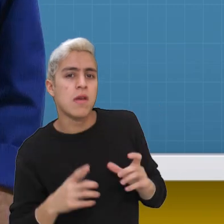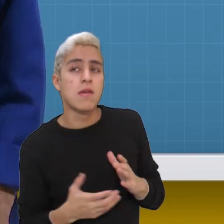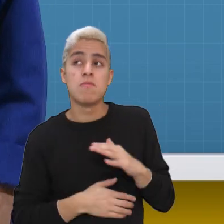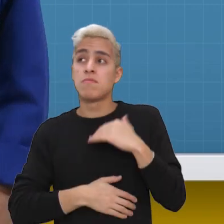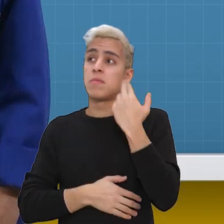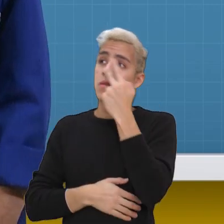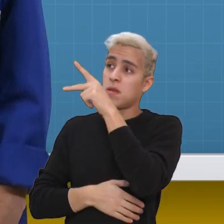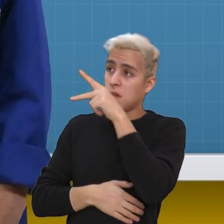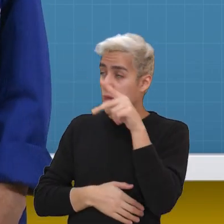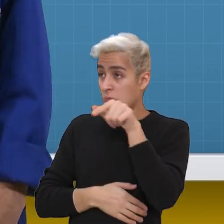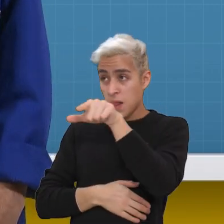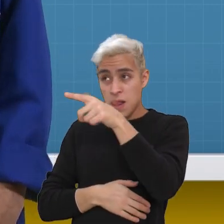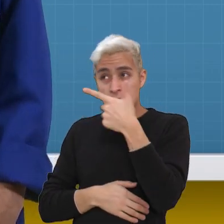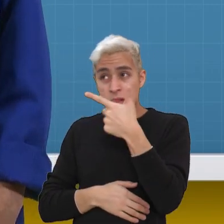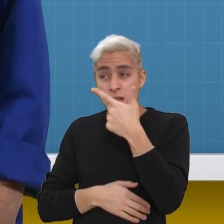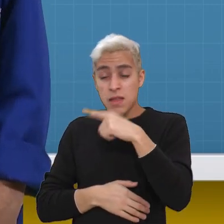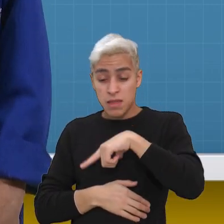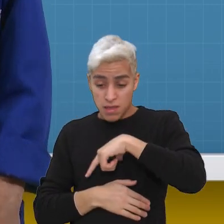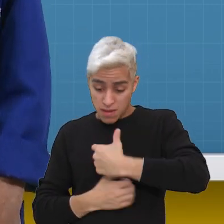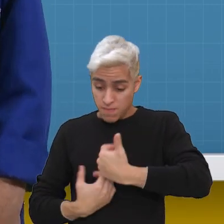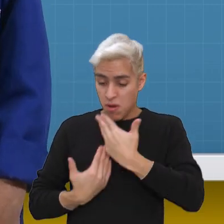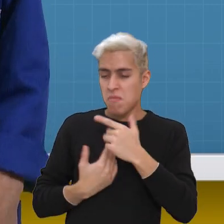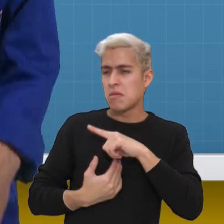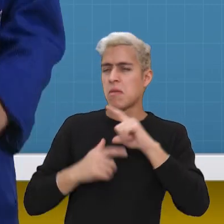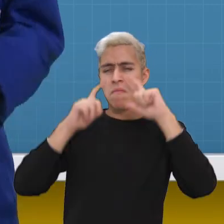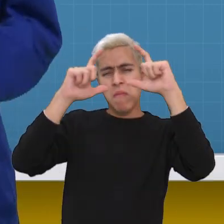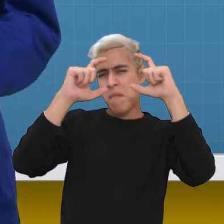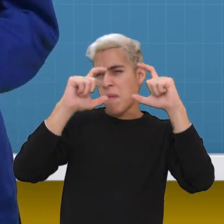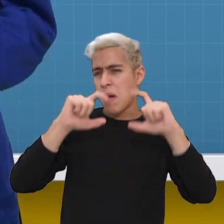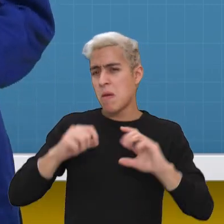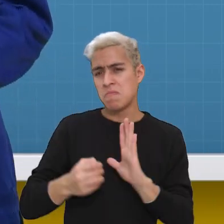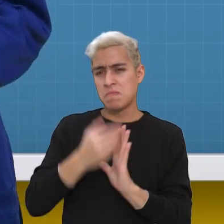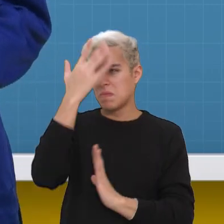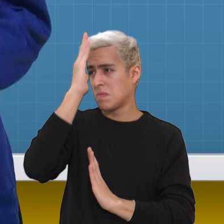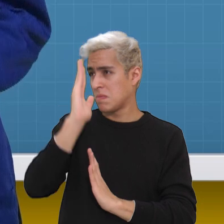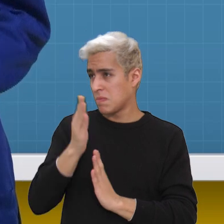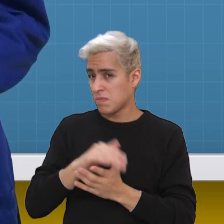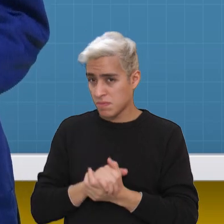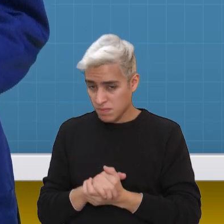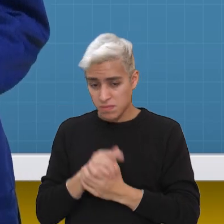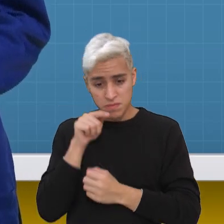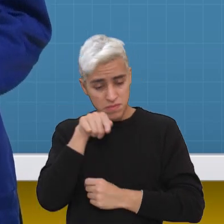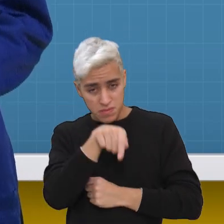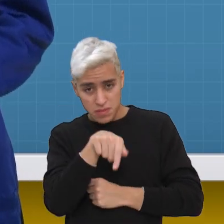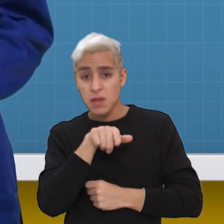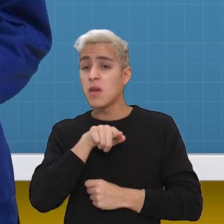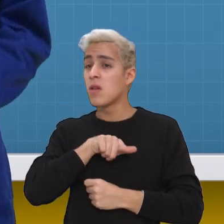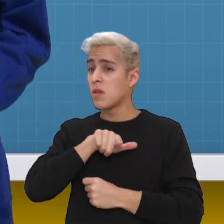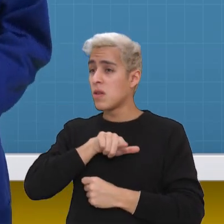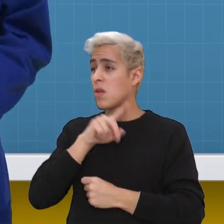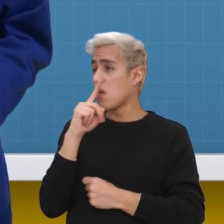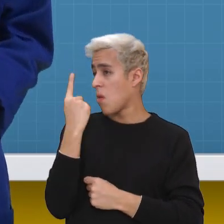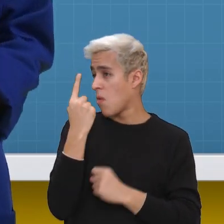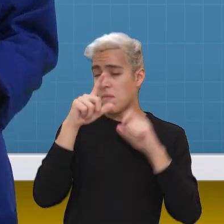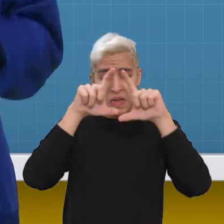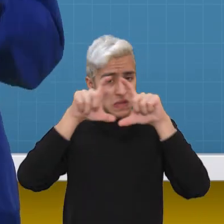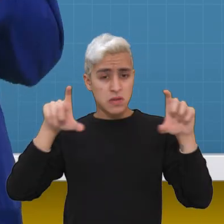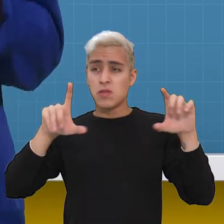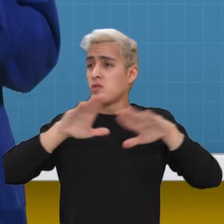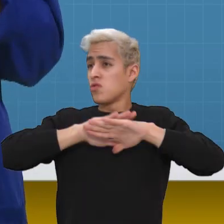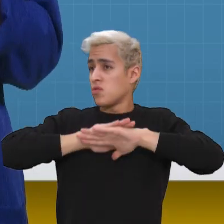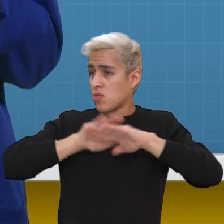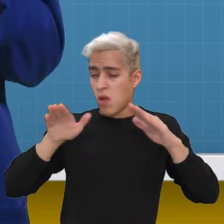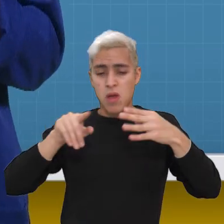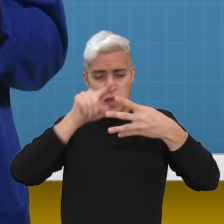Quantas estrofes? Professora, você falou que tem poemas de vários números de versos. Neste caso, nós